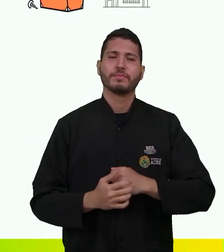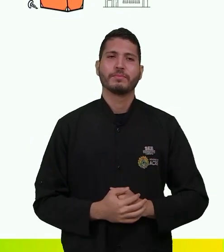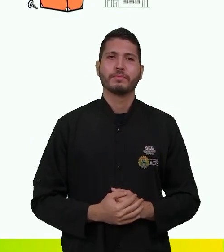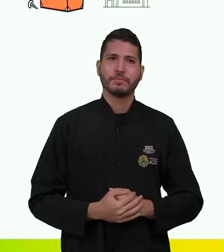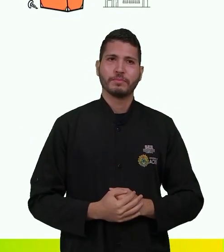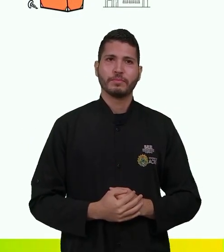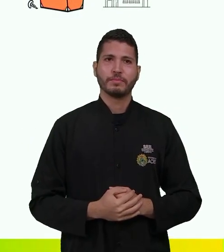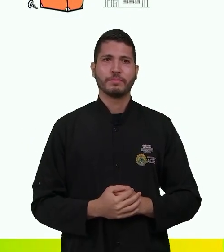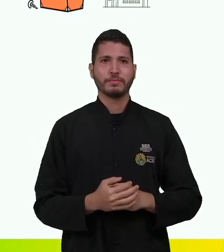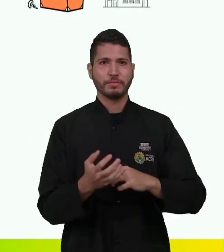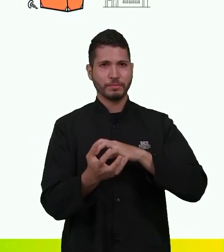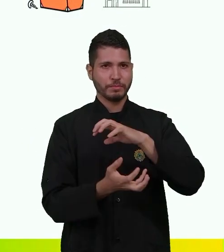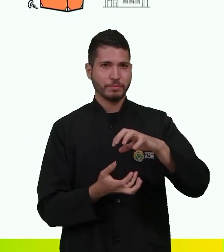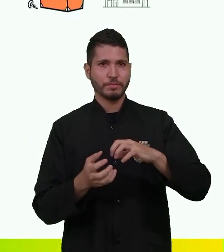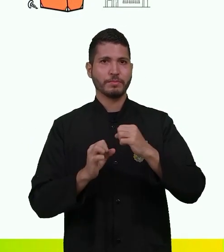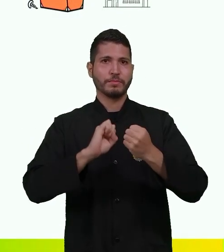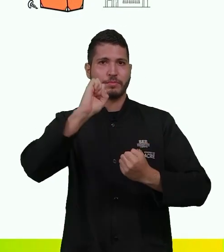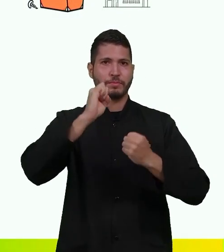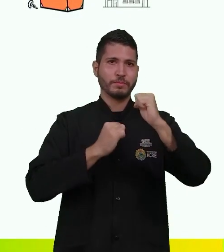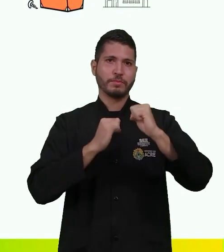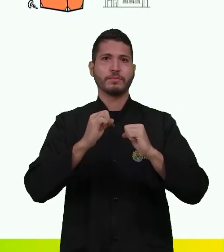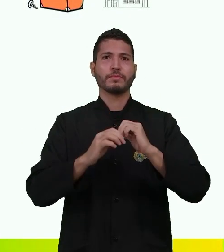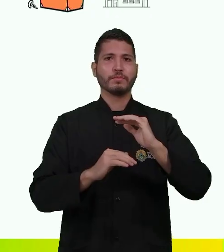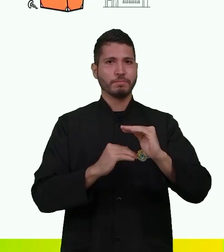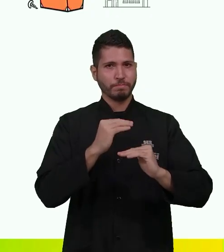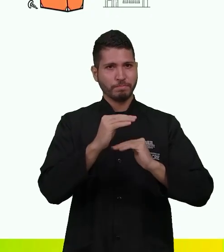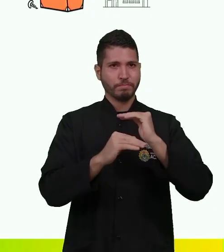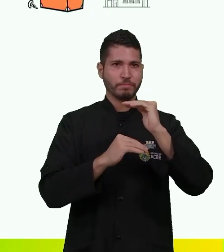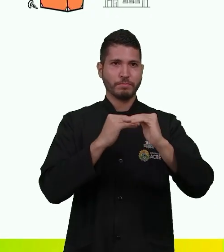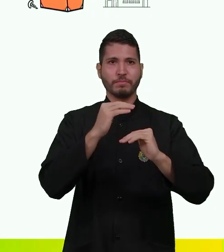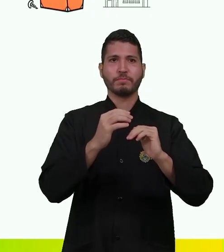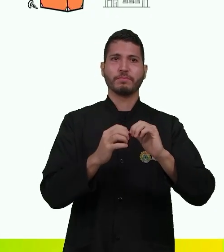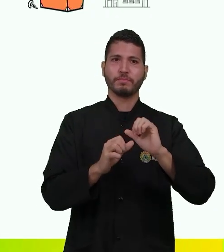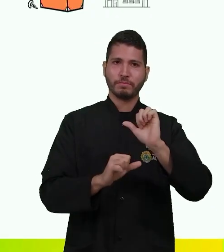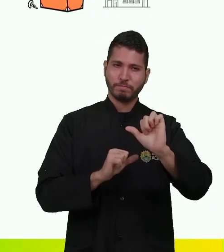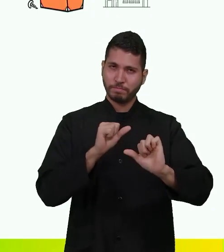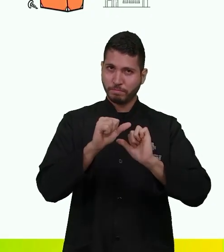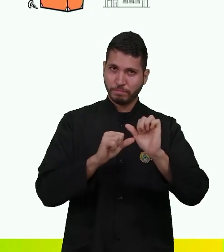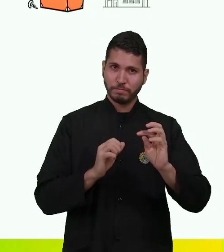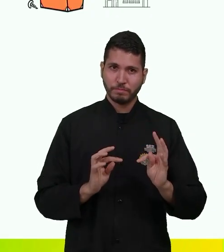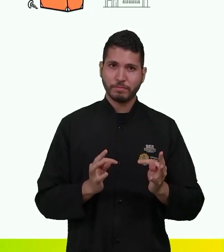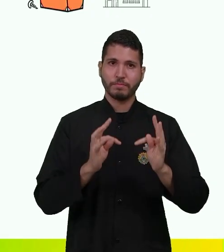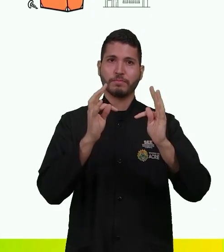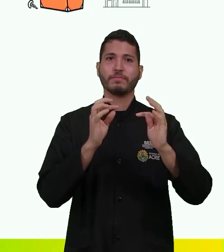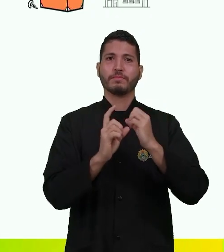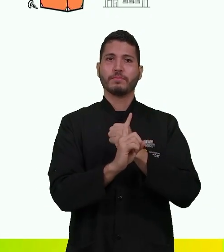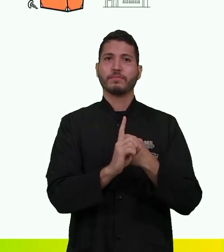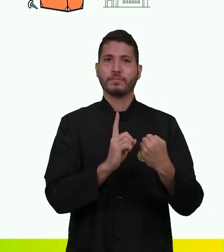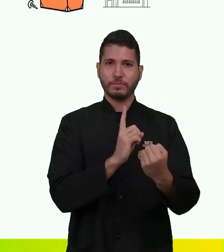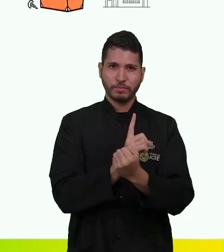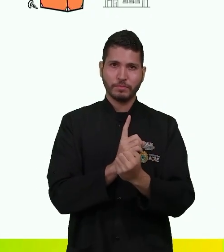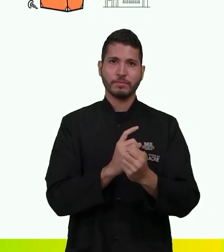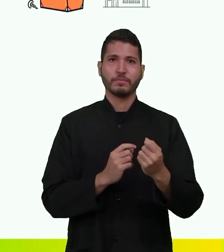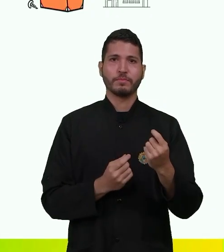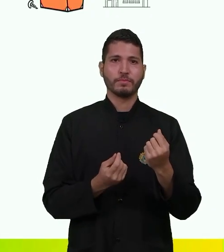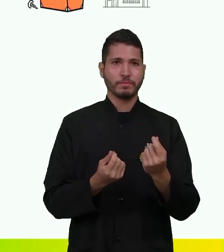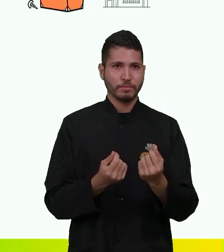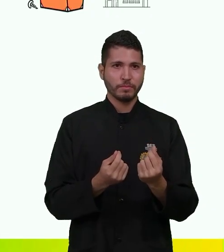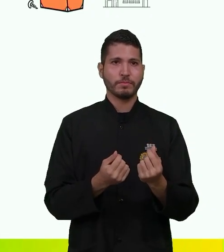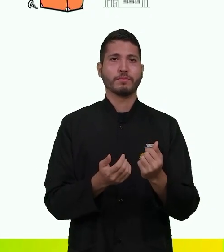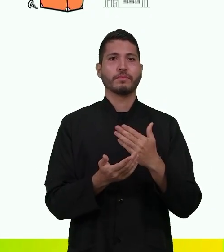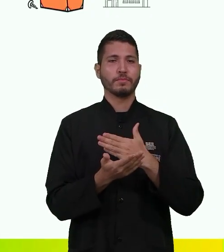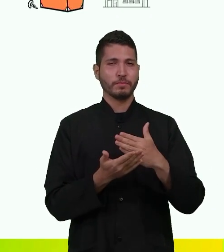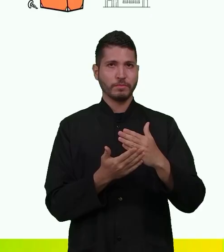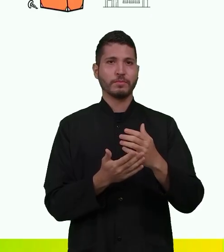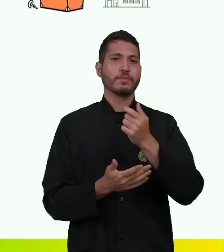A Revolução Industrial foi um processo de grandes transformações tecnológicas, sociais e econômicas que começou